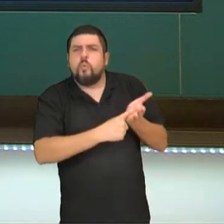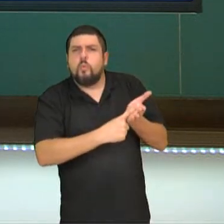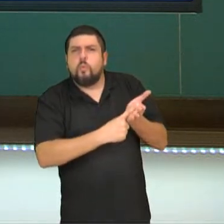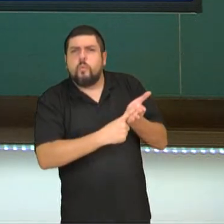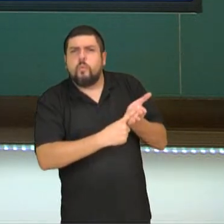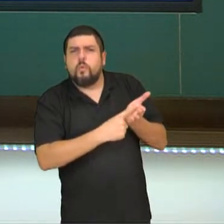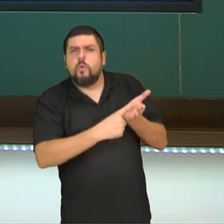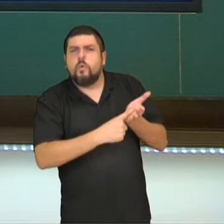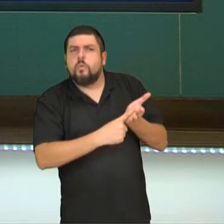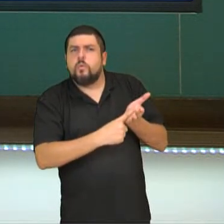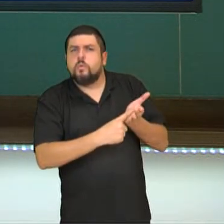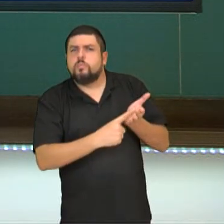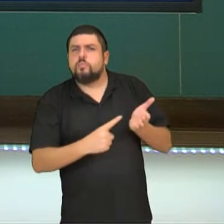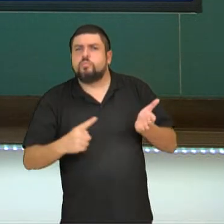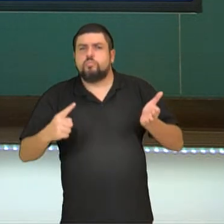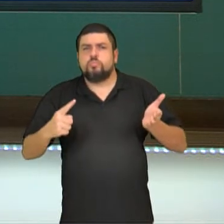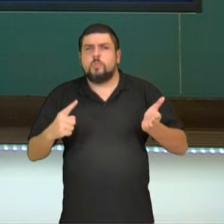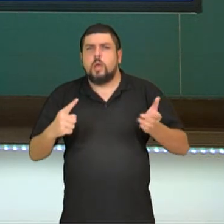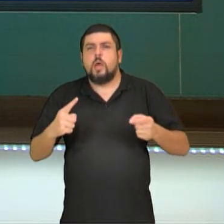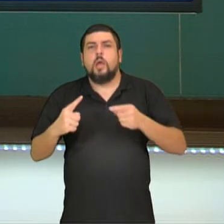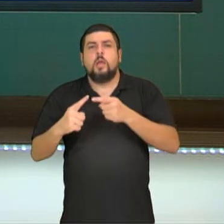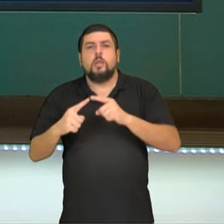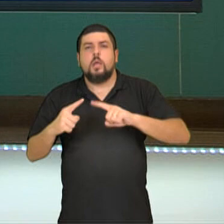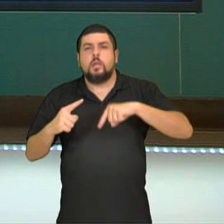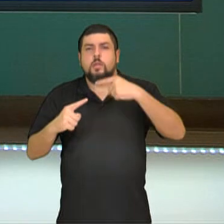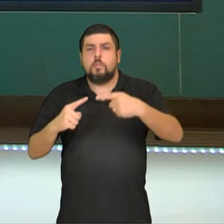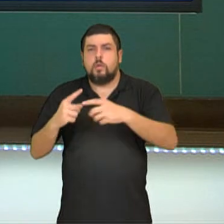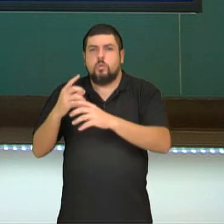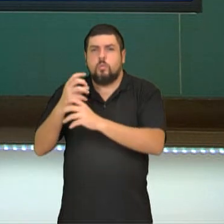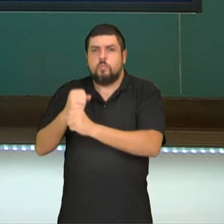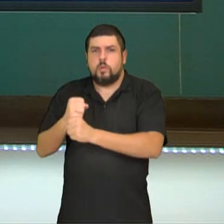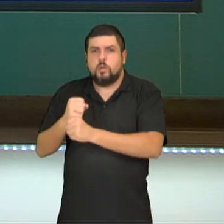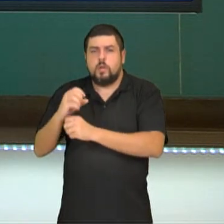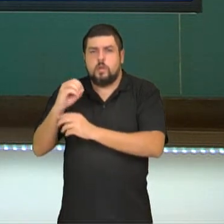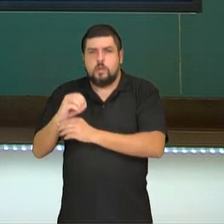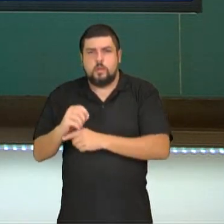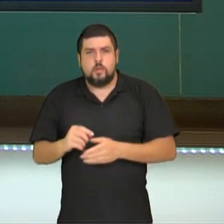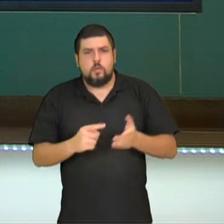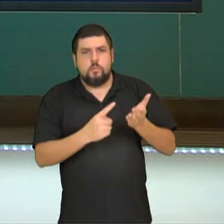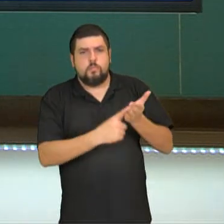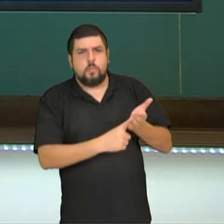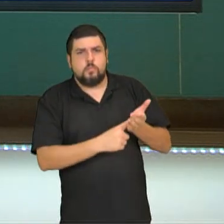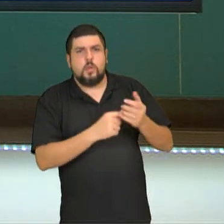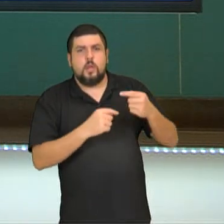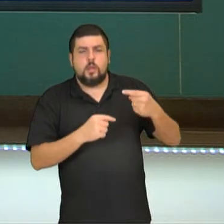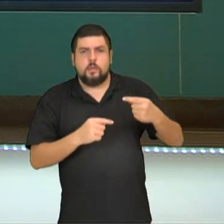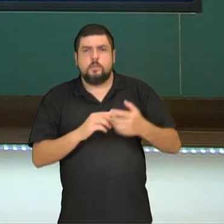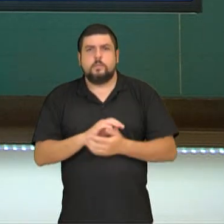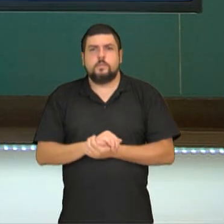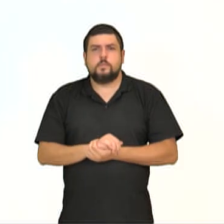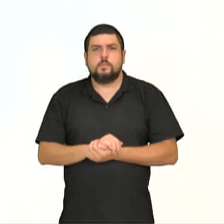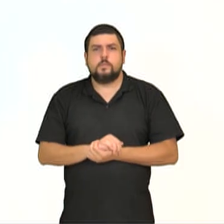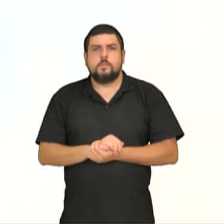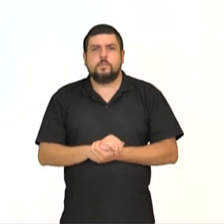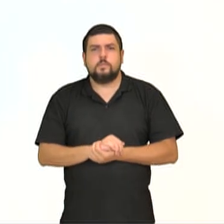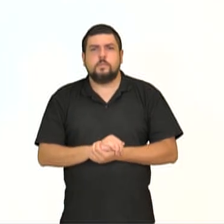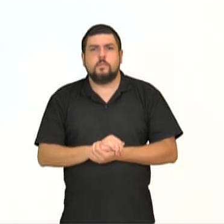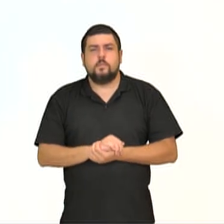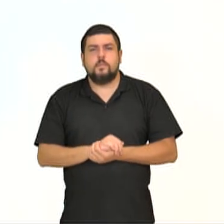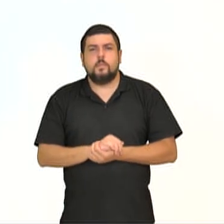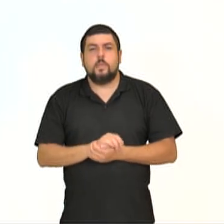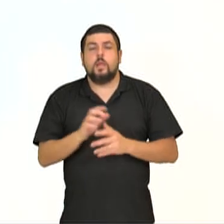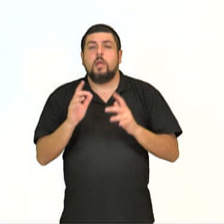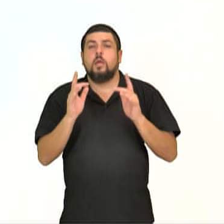Então X, aqui a carga X positiva, aqui vai ser carga X negativa, tudo bem? Agora, eletrização por